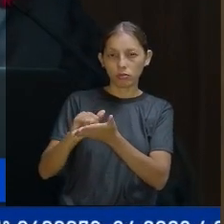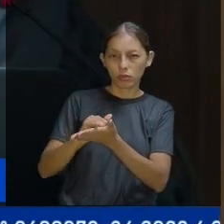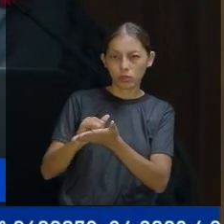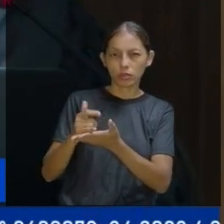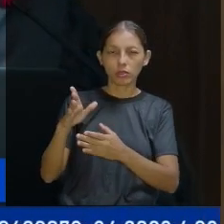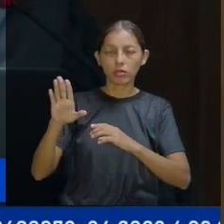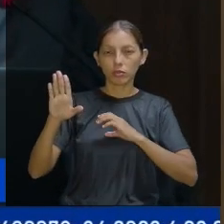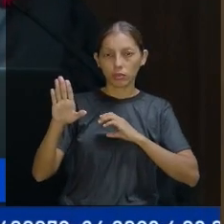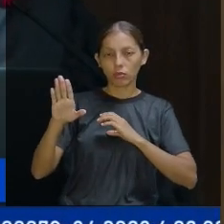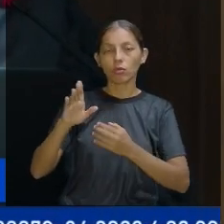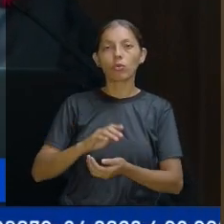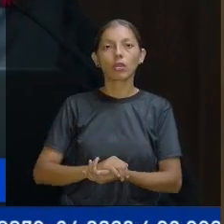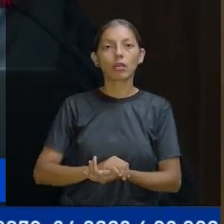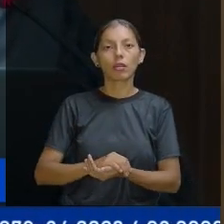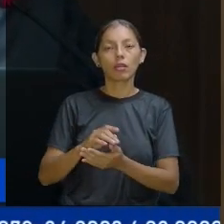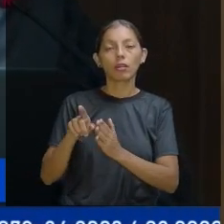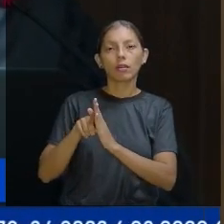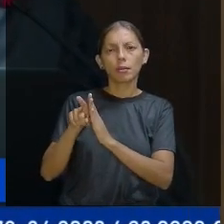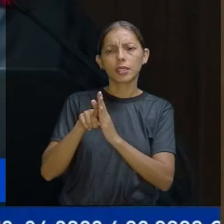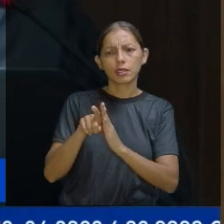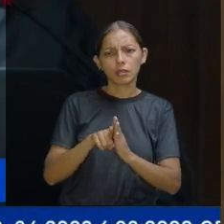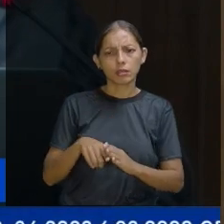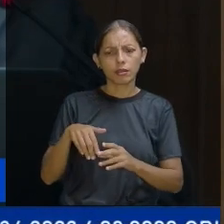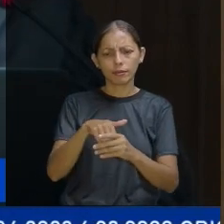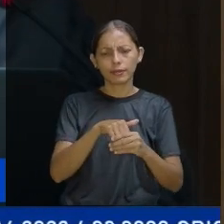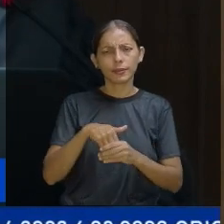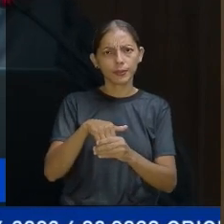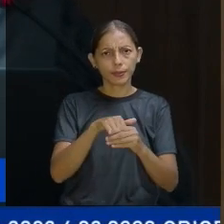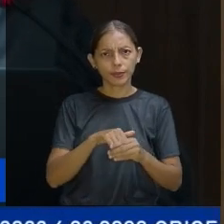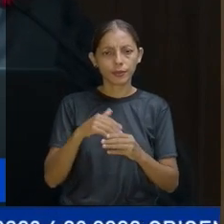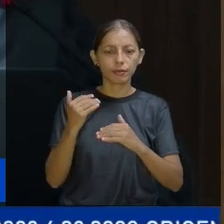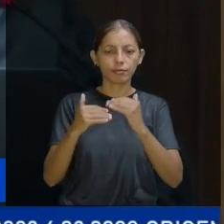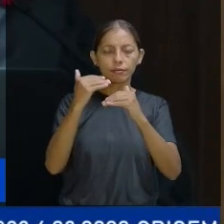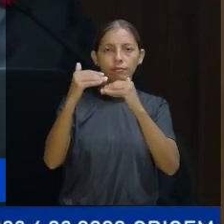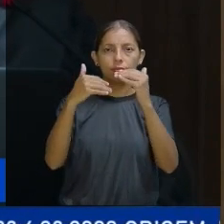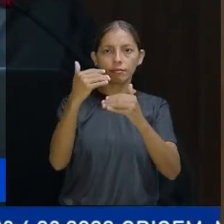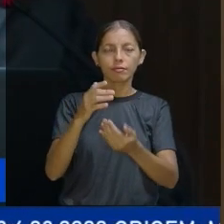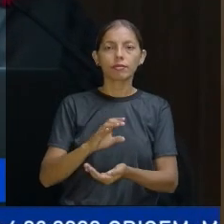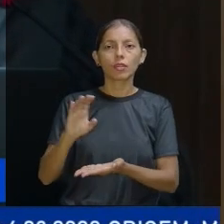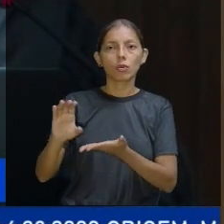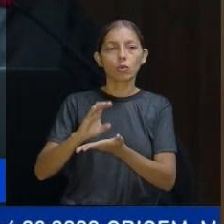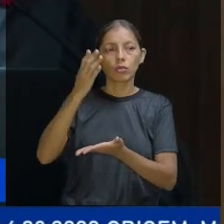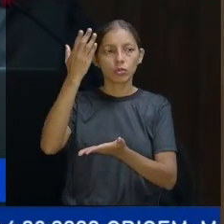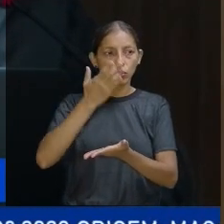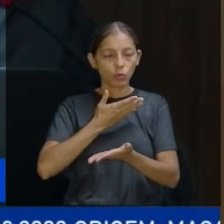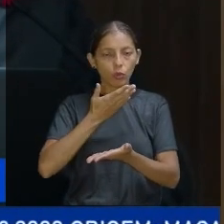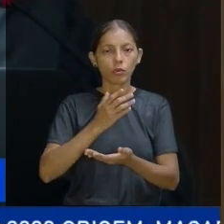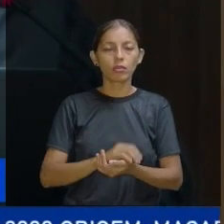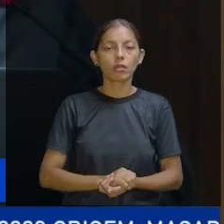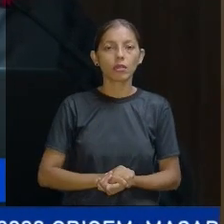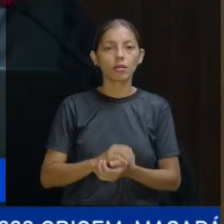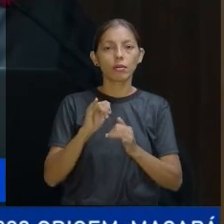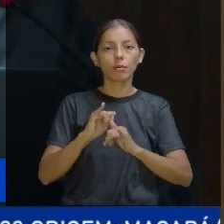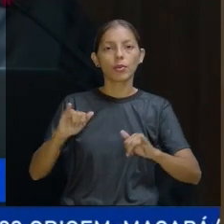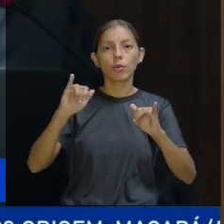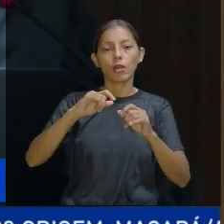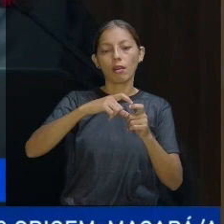eleitorais, reclamações e representações, processamento e julgamento das prestações de contas, propaganda